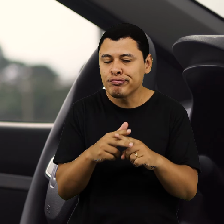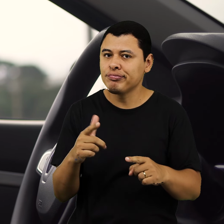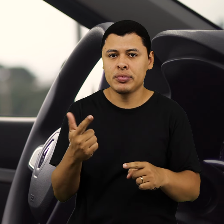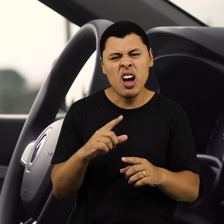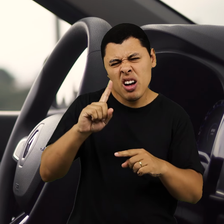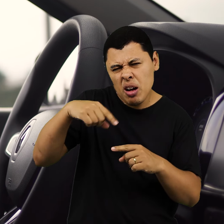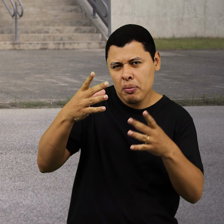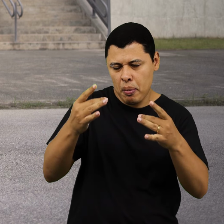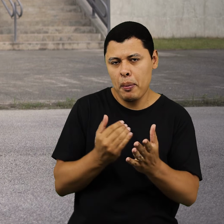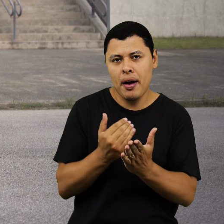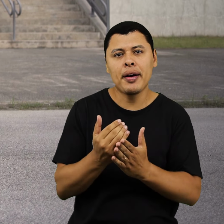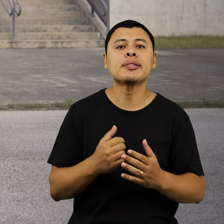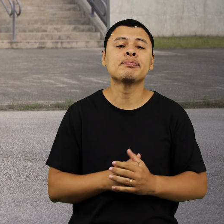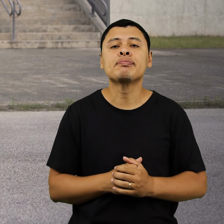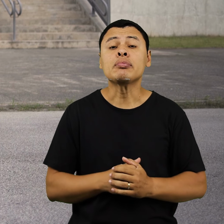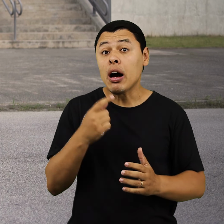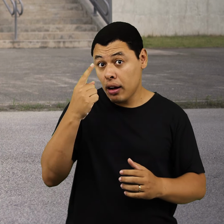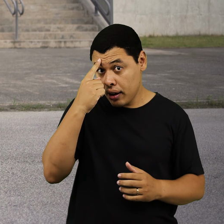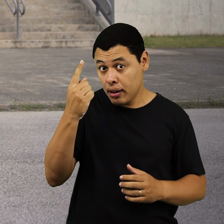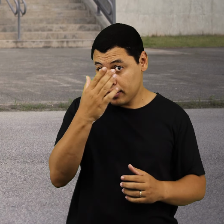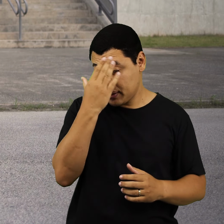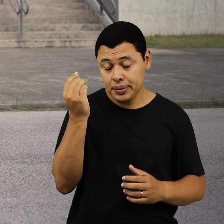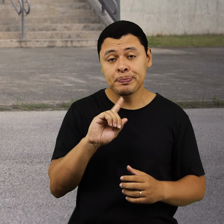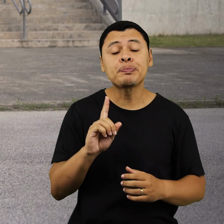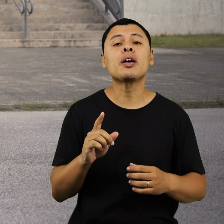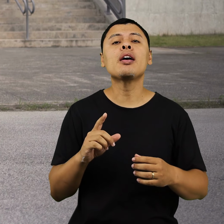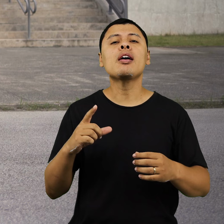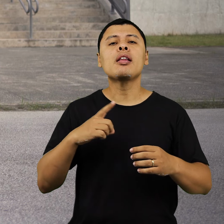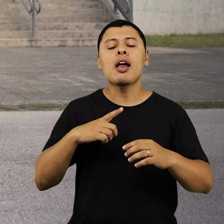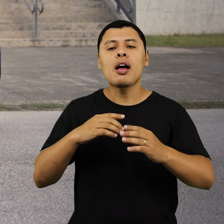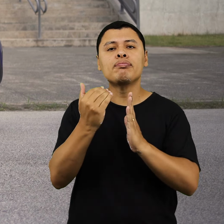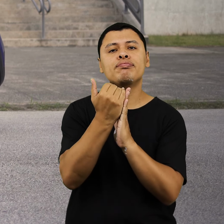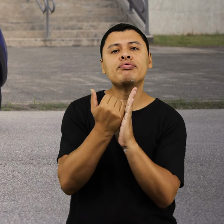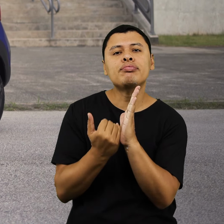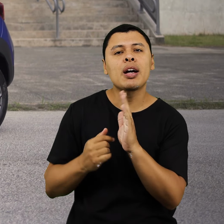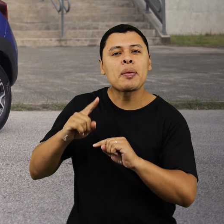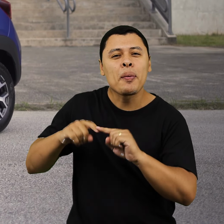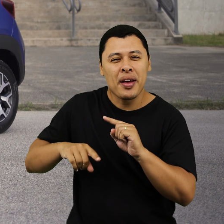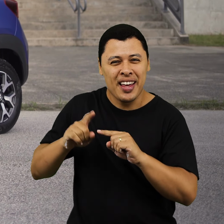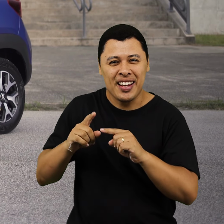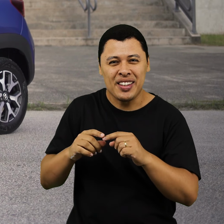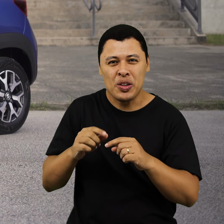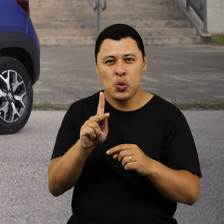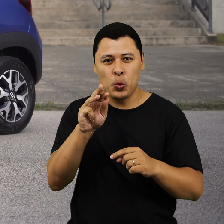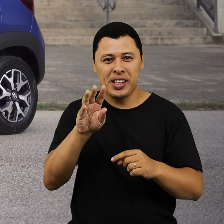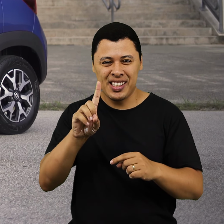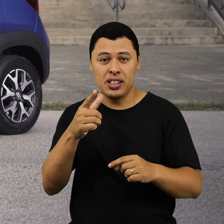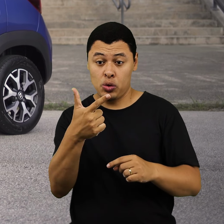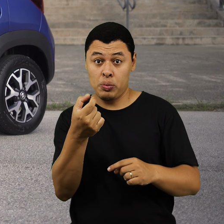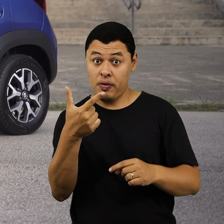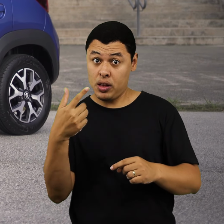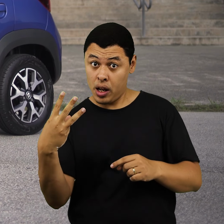parte de avaliação on-board. Um detalhe importante. Na lista de equipamentos do Kwid 2023, ele ganhou alguns itens que